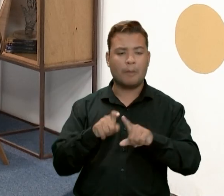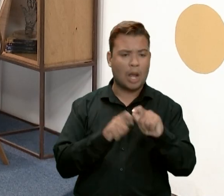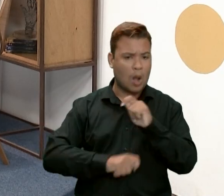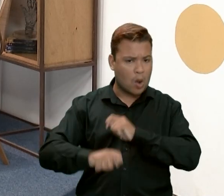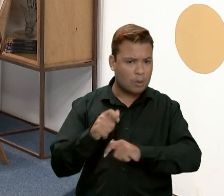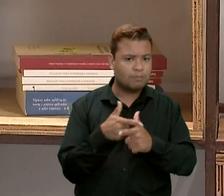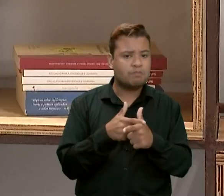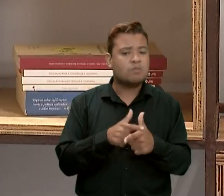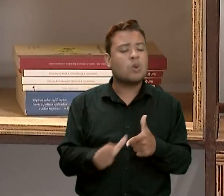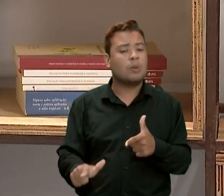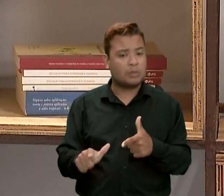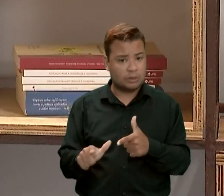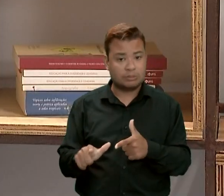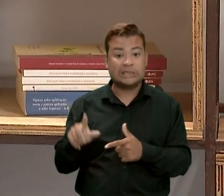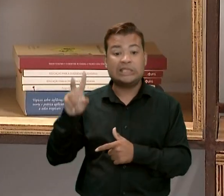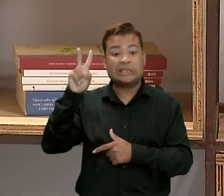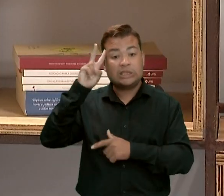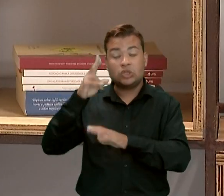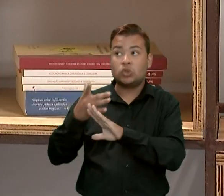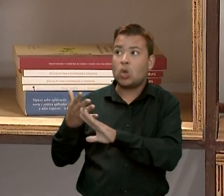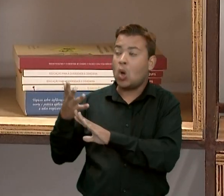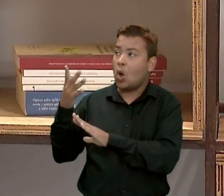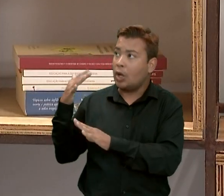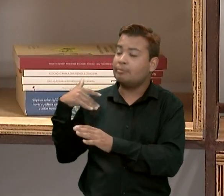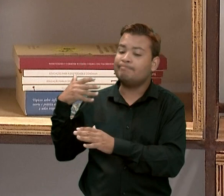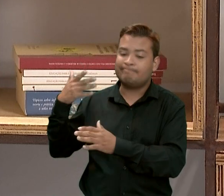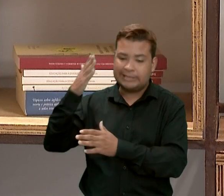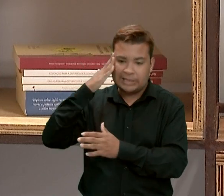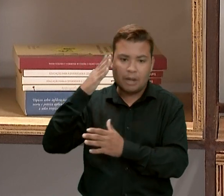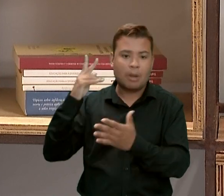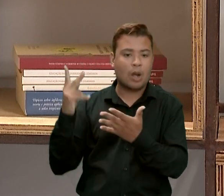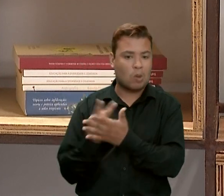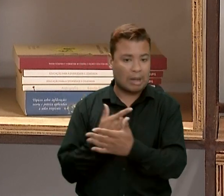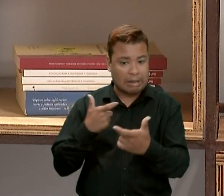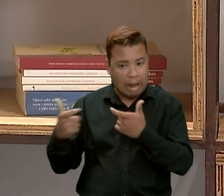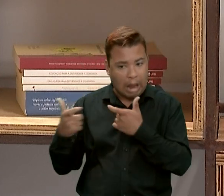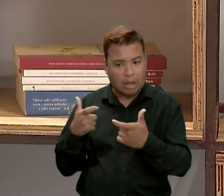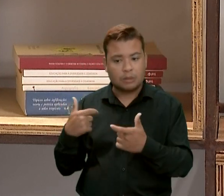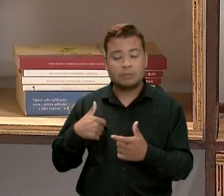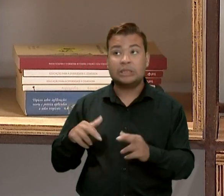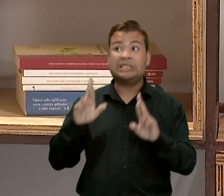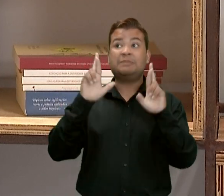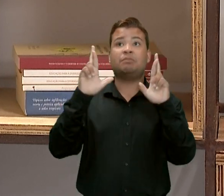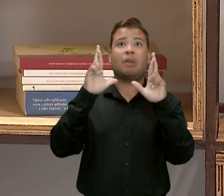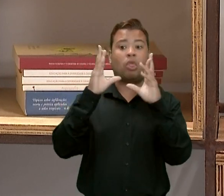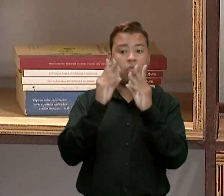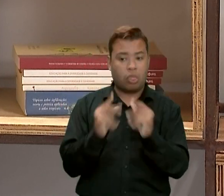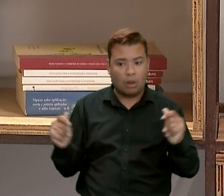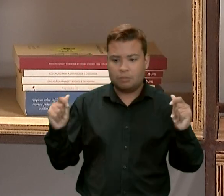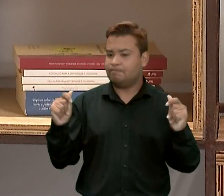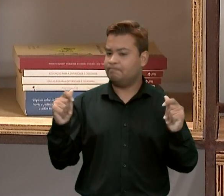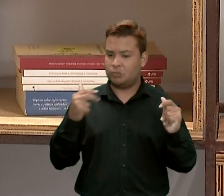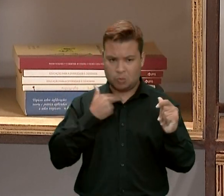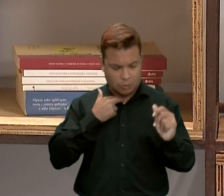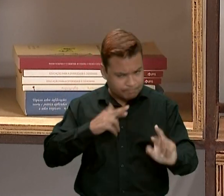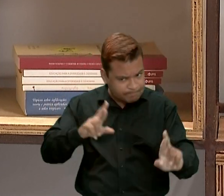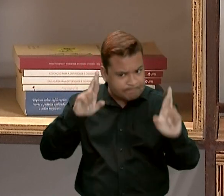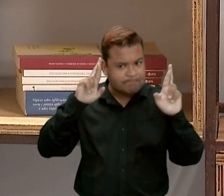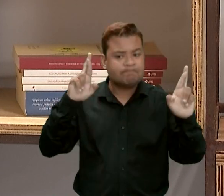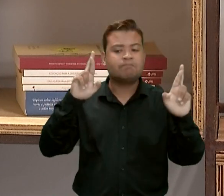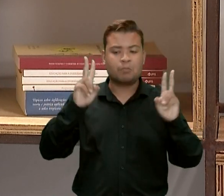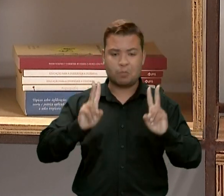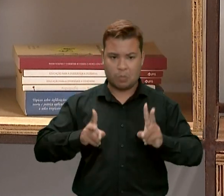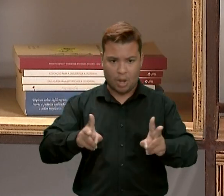vezes na história do Ocidente a gente tem visto que leva à guerra, mas não podemos perder a esperança de forma alguma. A gente tem que lutar e buscar